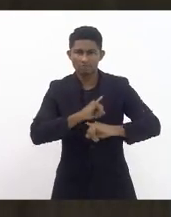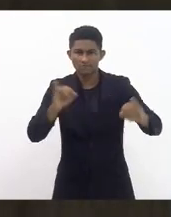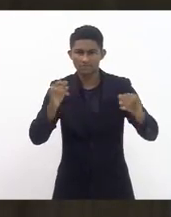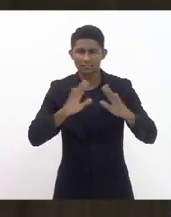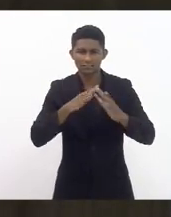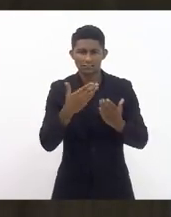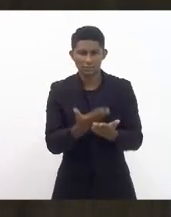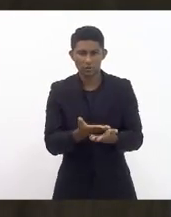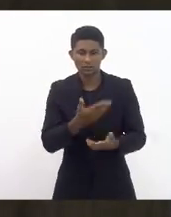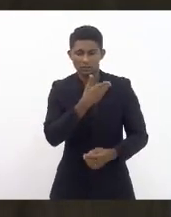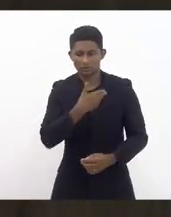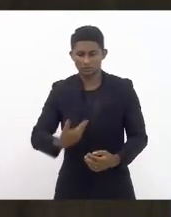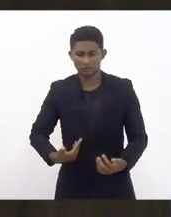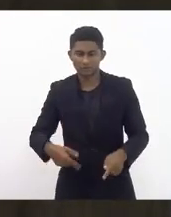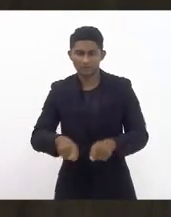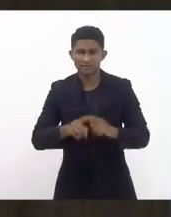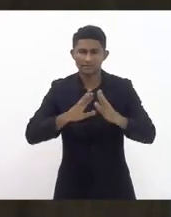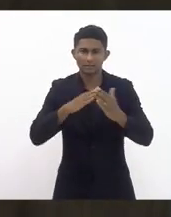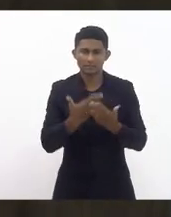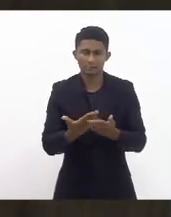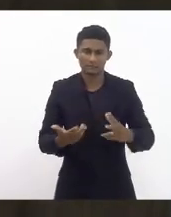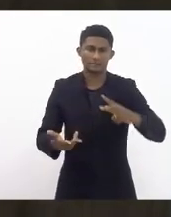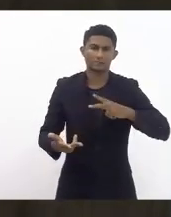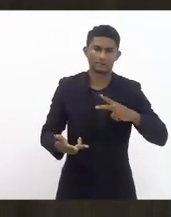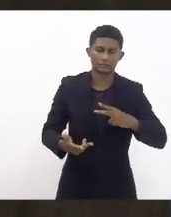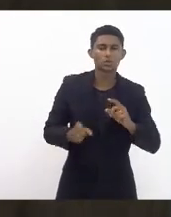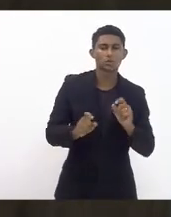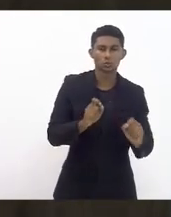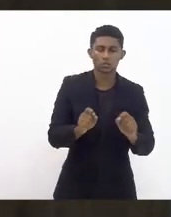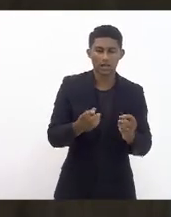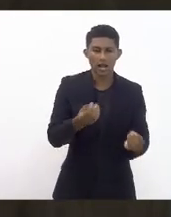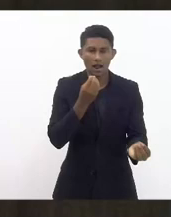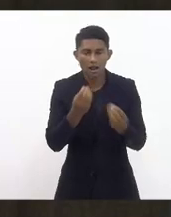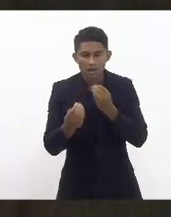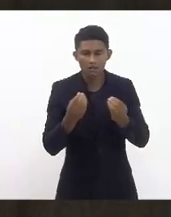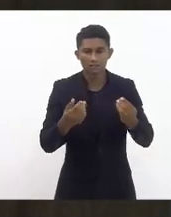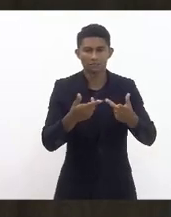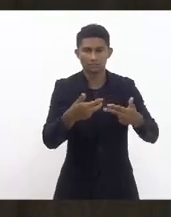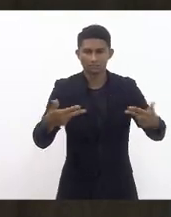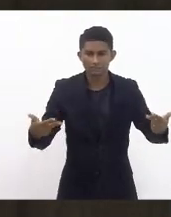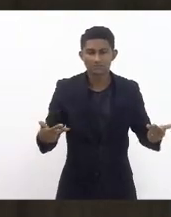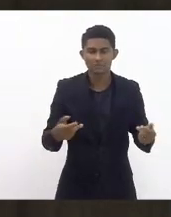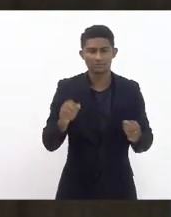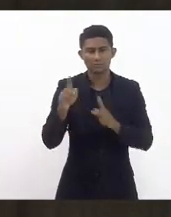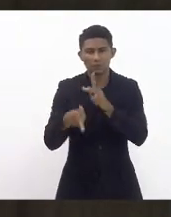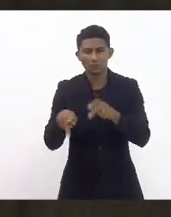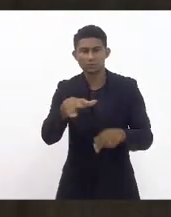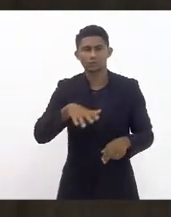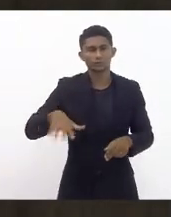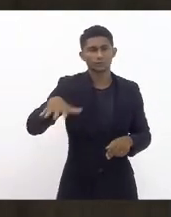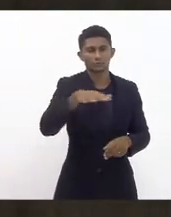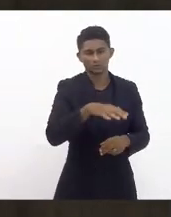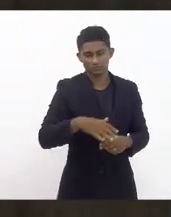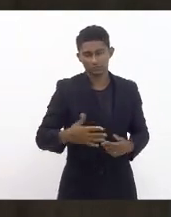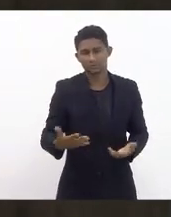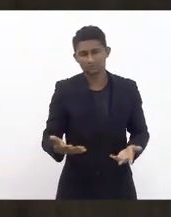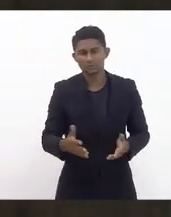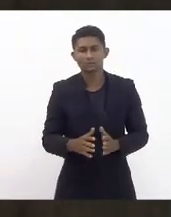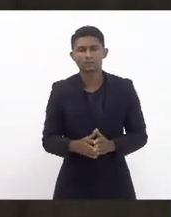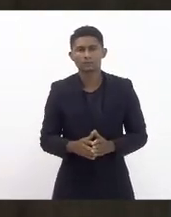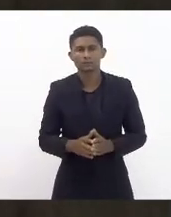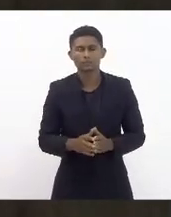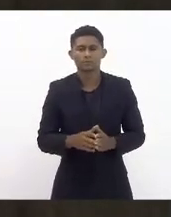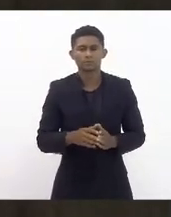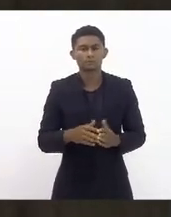no estado do Rio de Janeiro, as práticas veiculadas na Guia Alimentar para a População Brasileira, elaborado